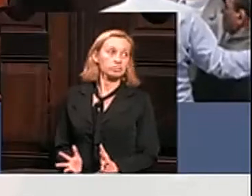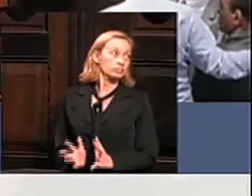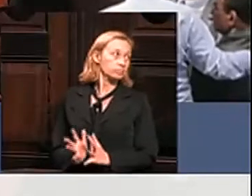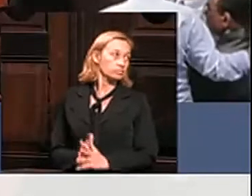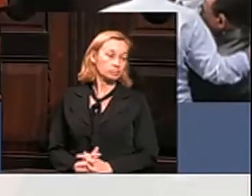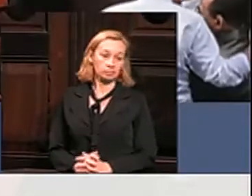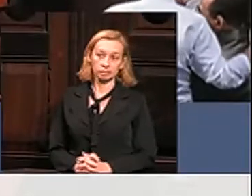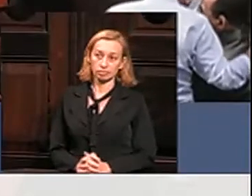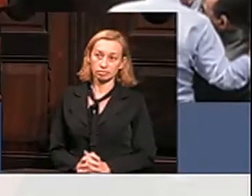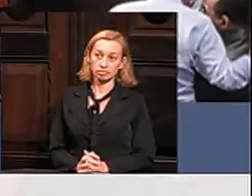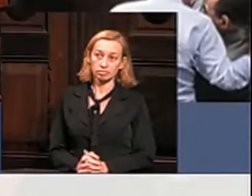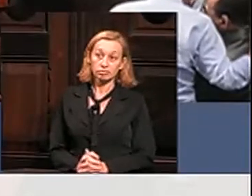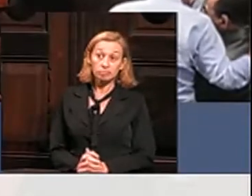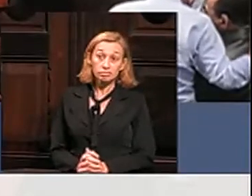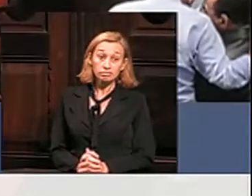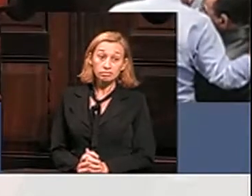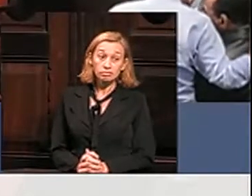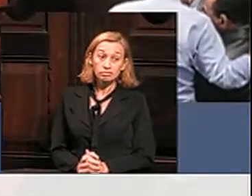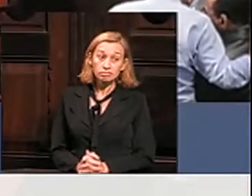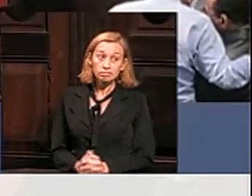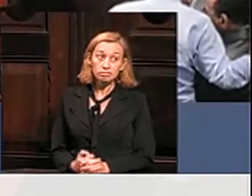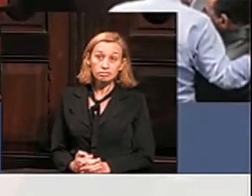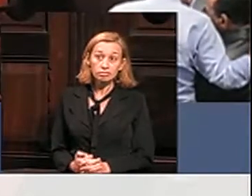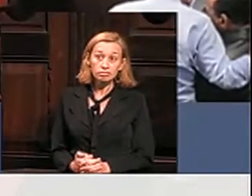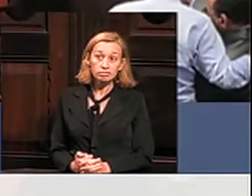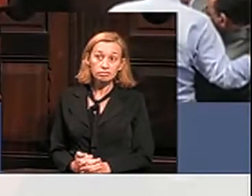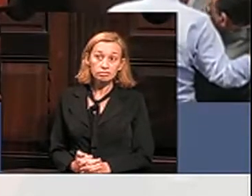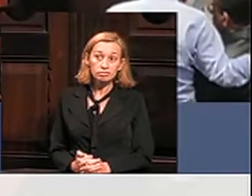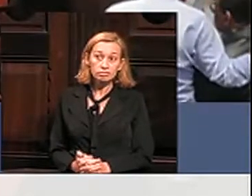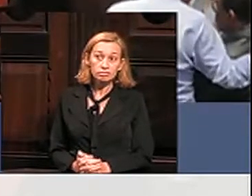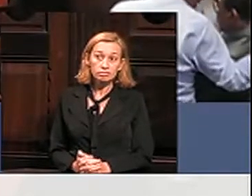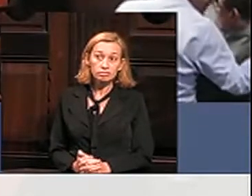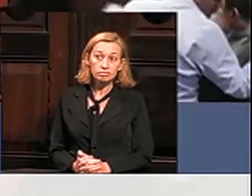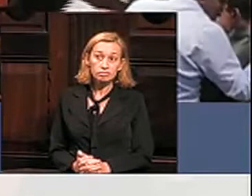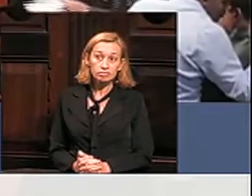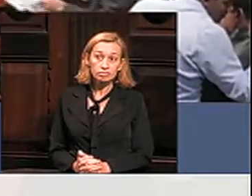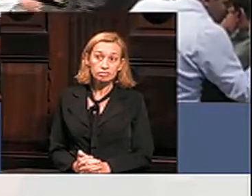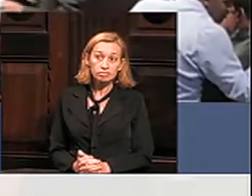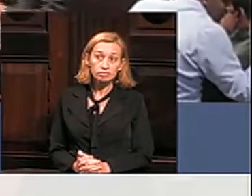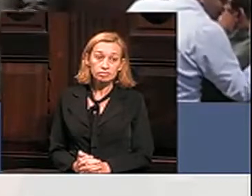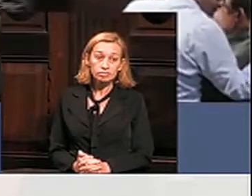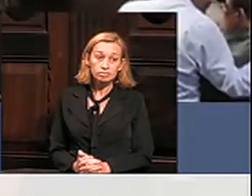Com a palavra, deputado Paulo Ramos. Deputado André Siciliano, nosso presidente,